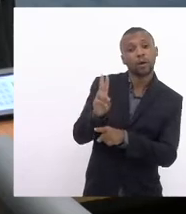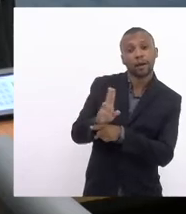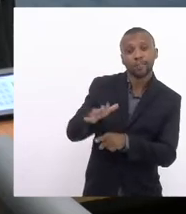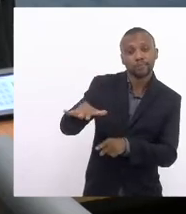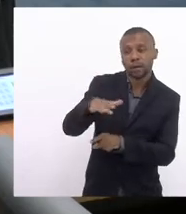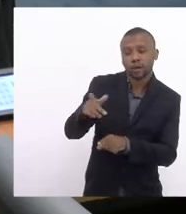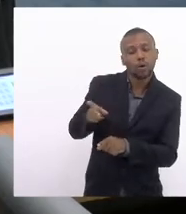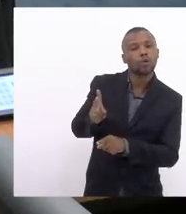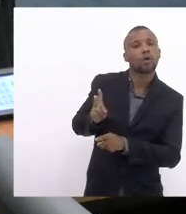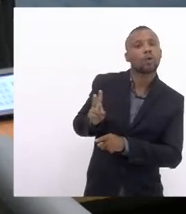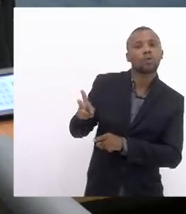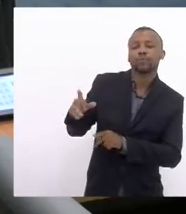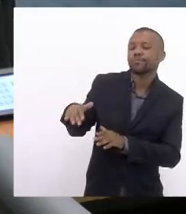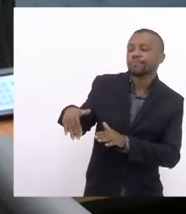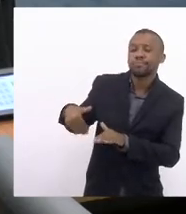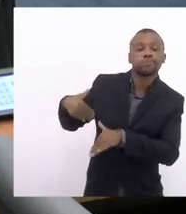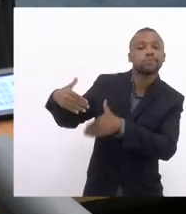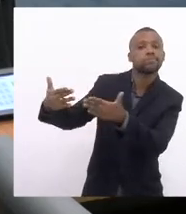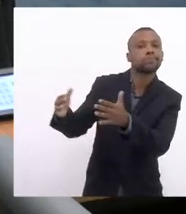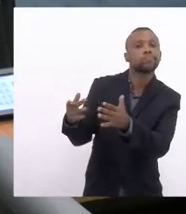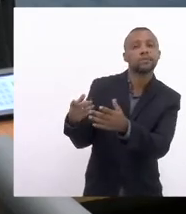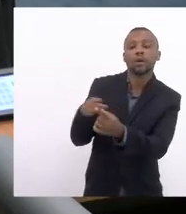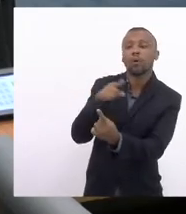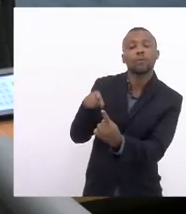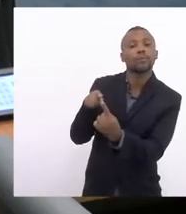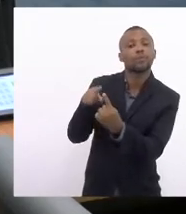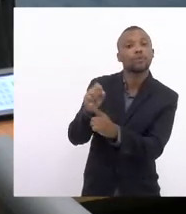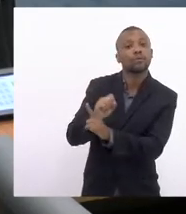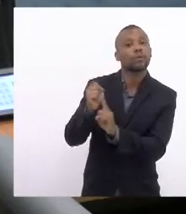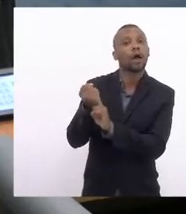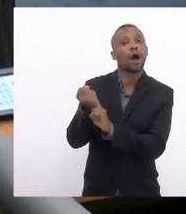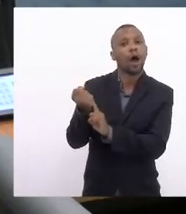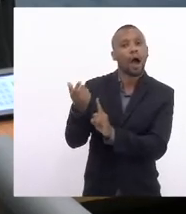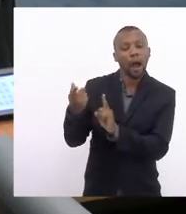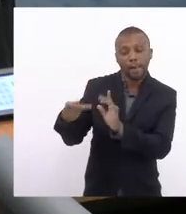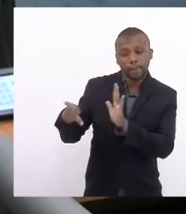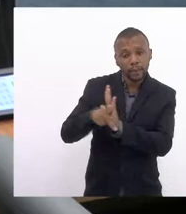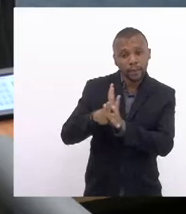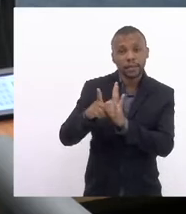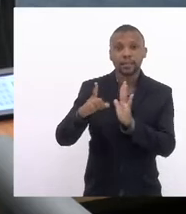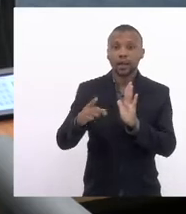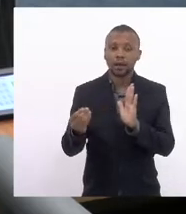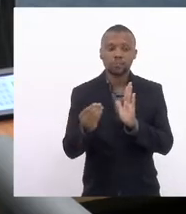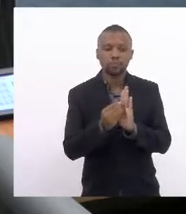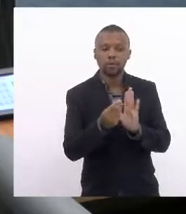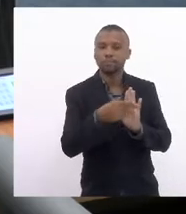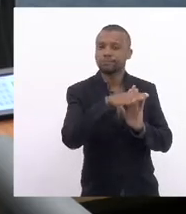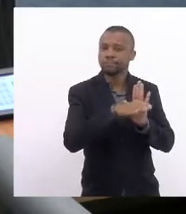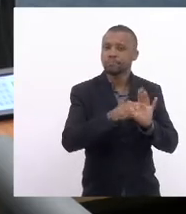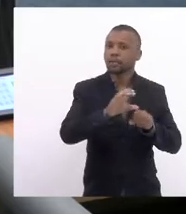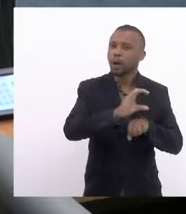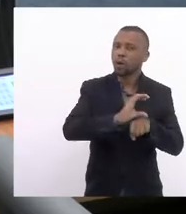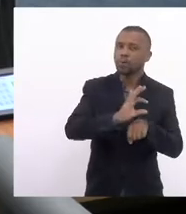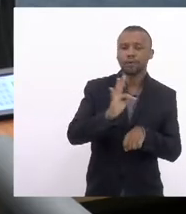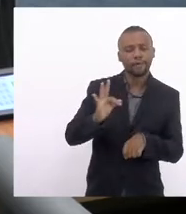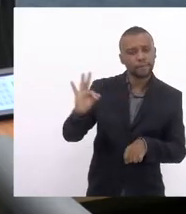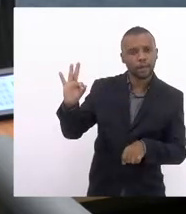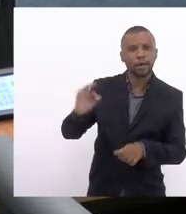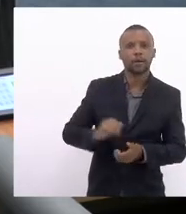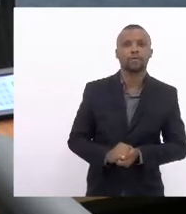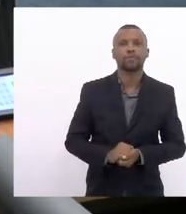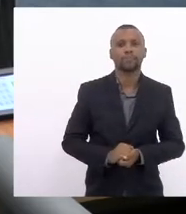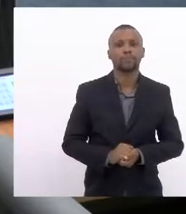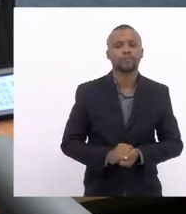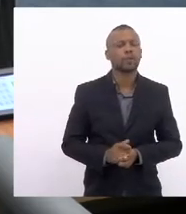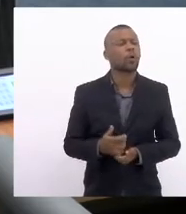àquela área, dar fim social à propriedade que está estabelecido nos termos da Constituição Federal. O que se pretende